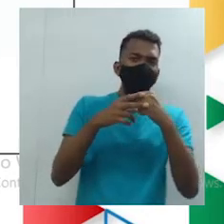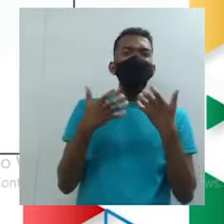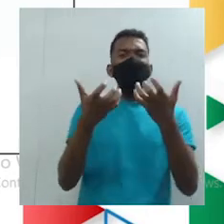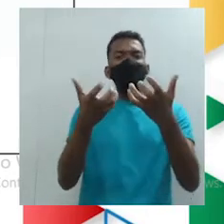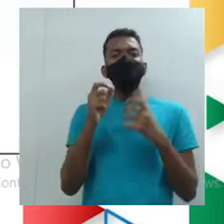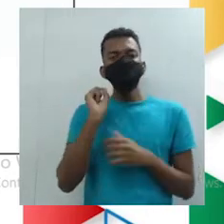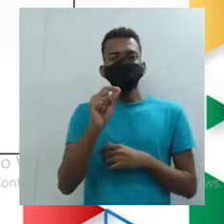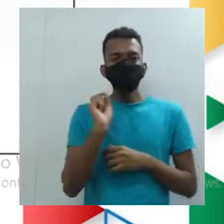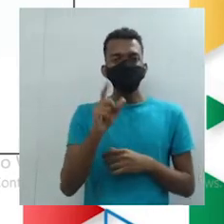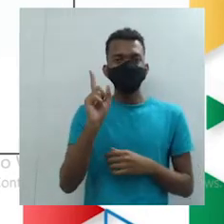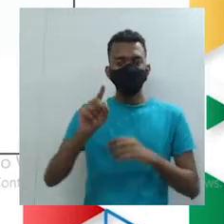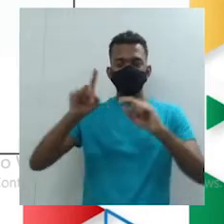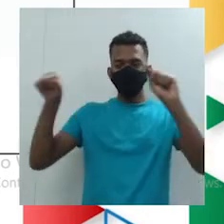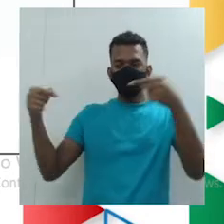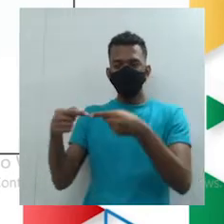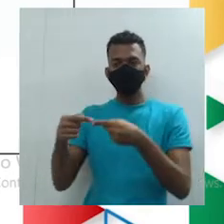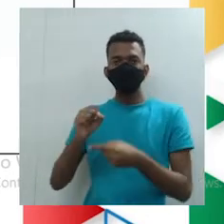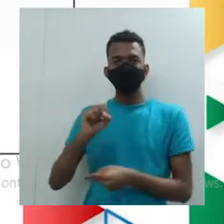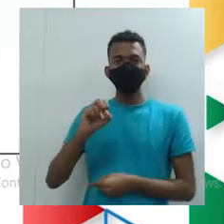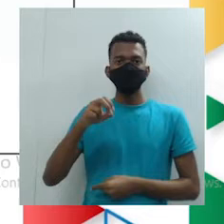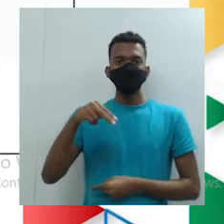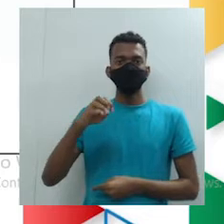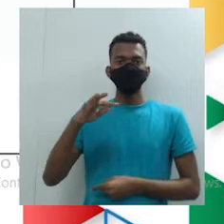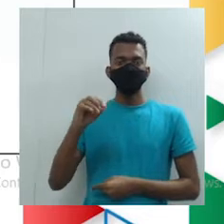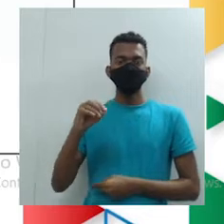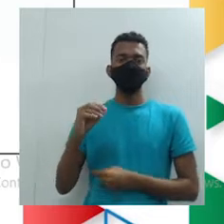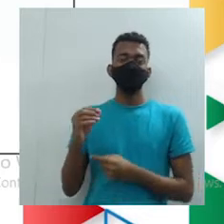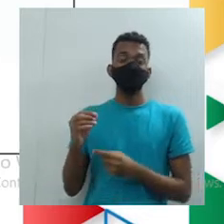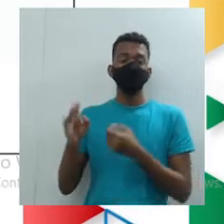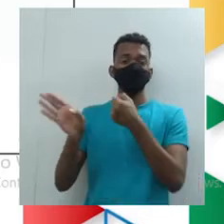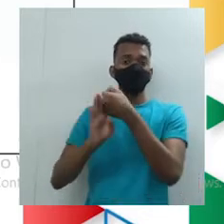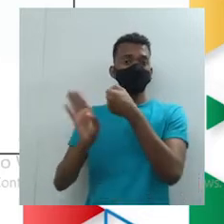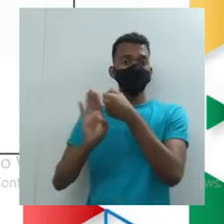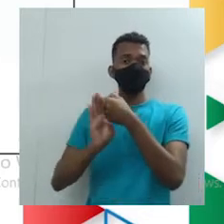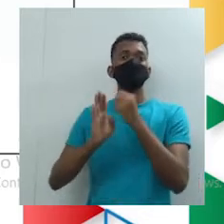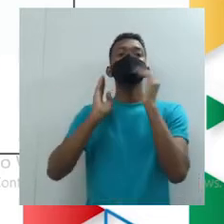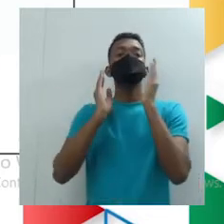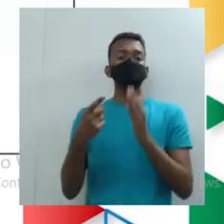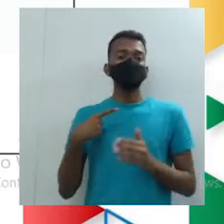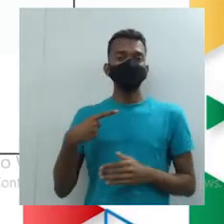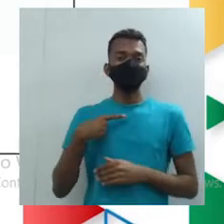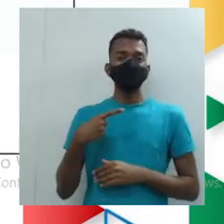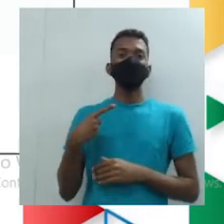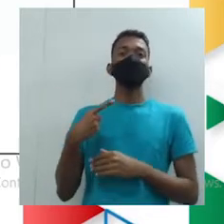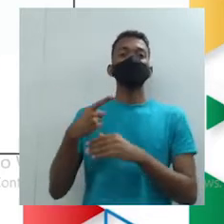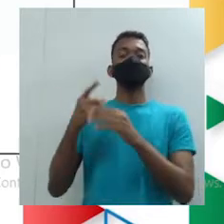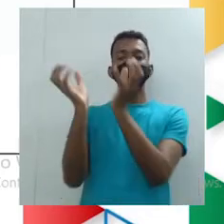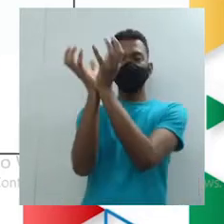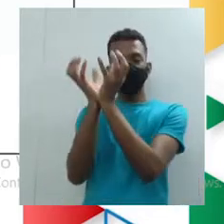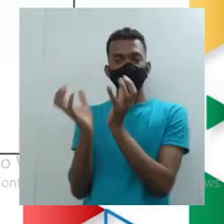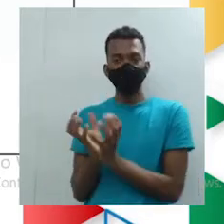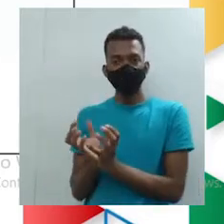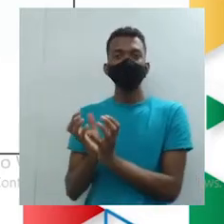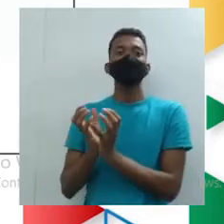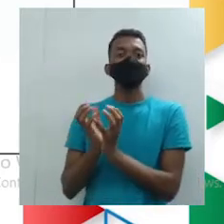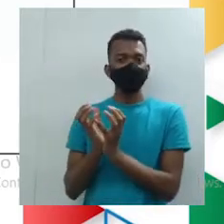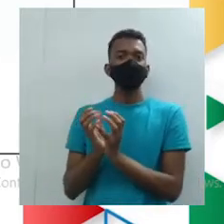está no caso rimando com soneto, substantivo. Isso, exatamente. Temos classes gramaticais, o